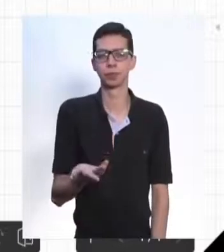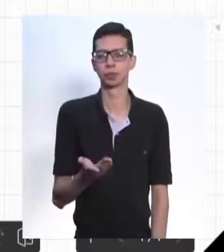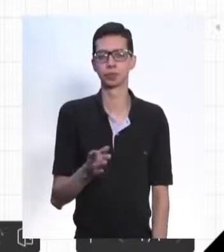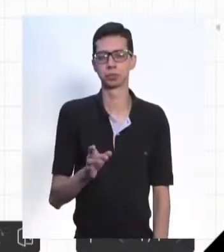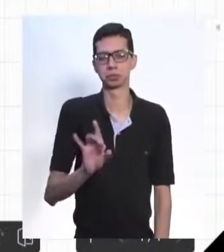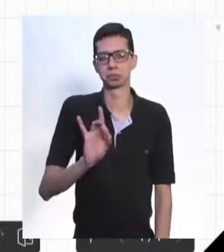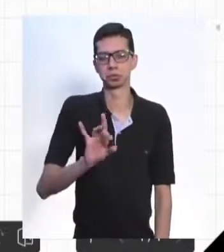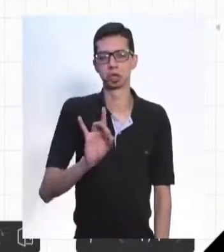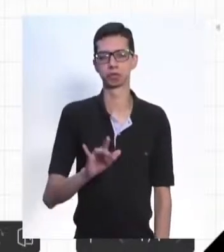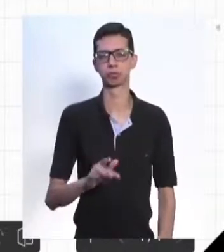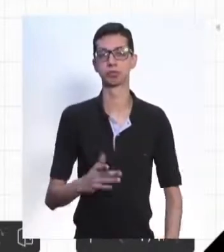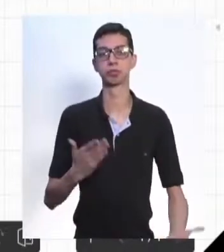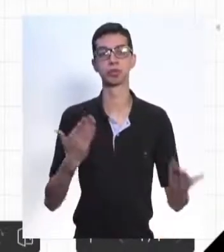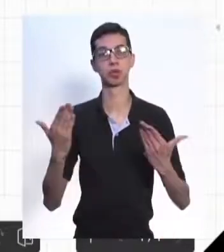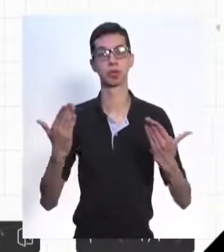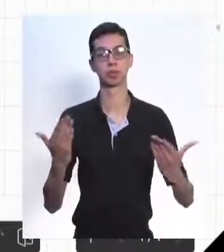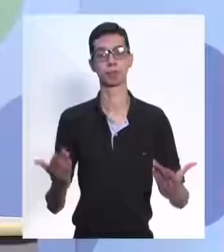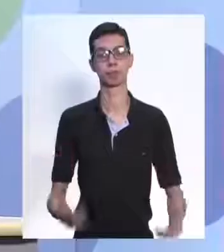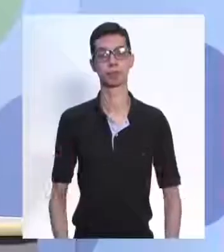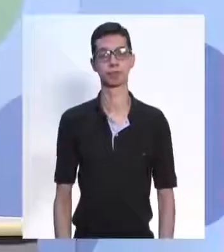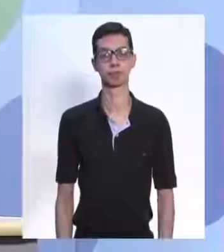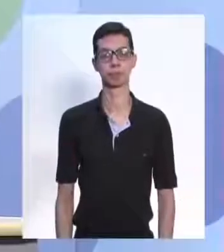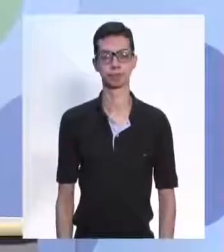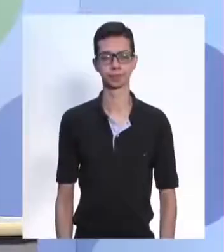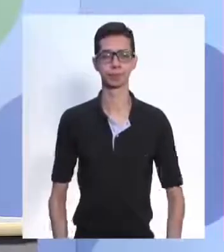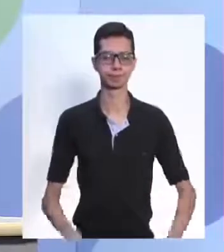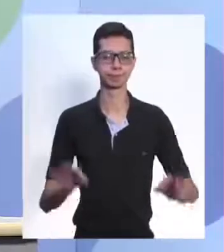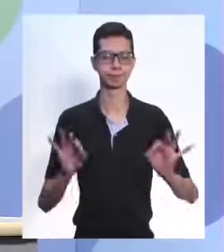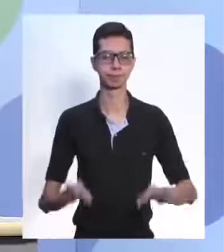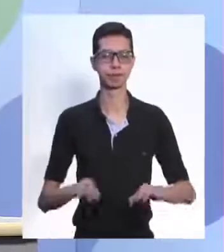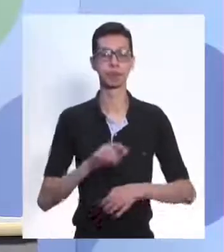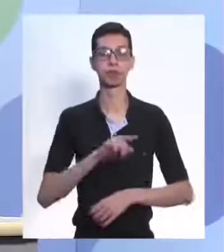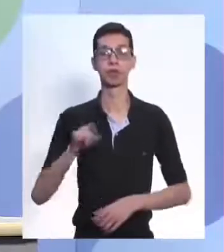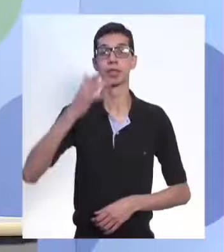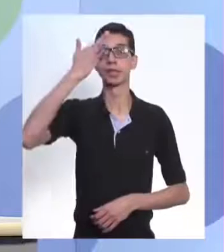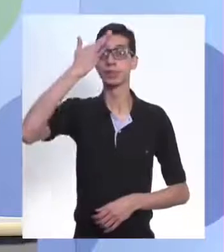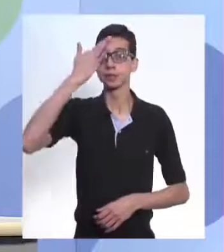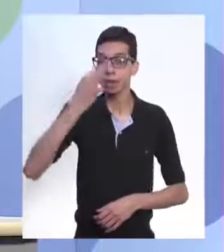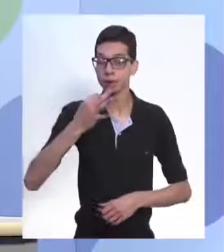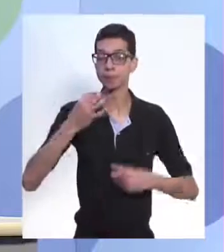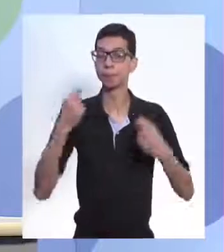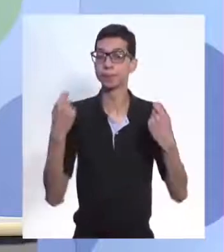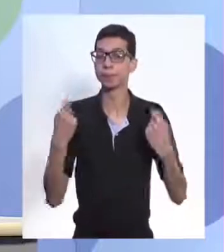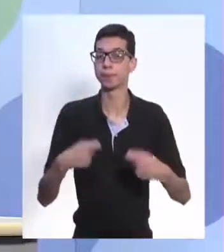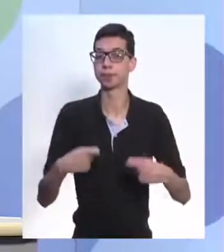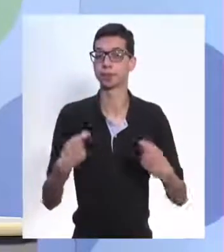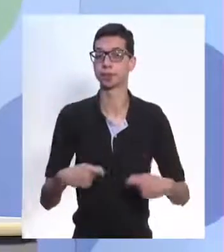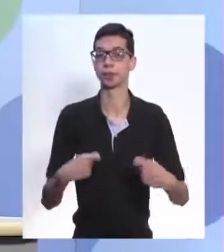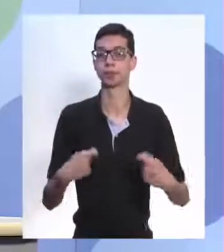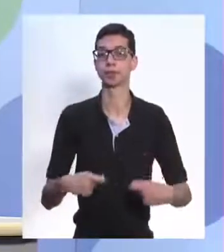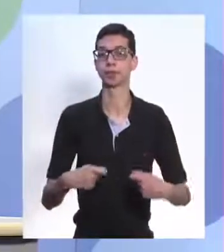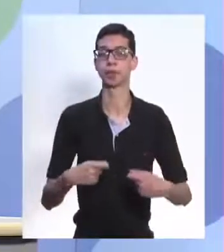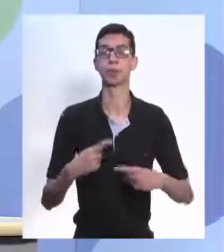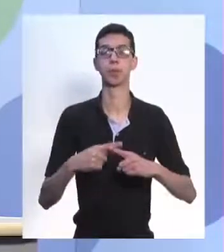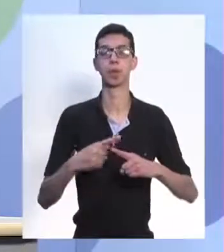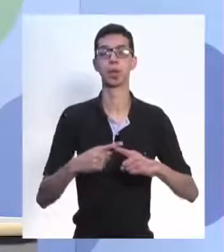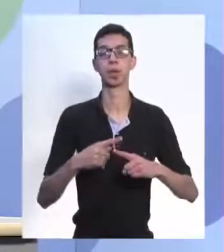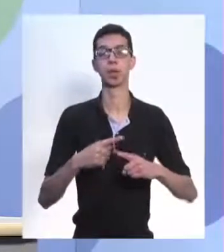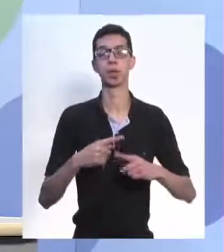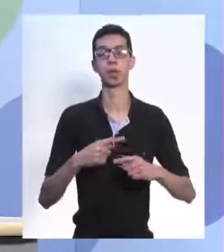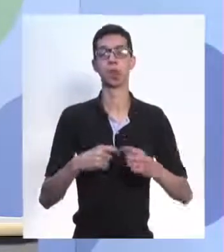relação. Exatamente. Entender esse contexto, né, de a cada um